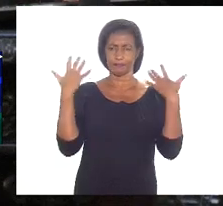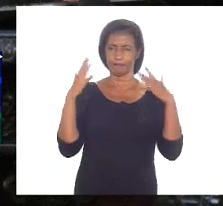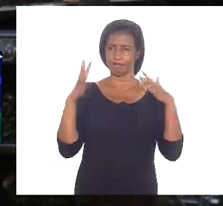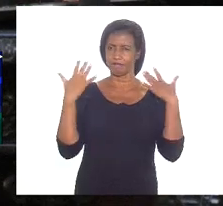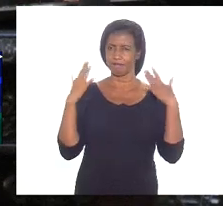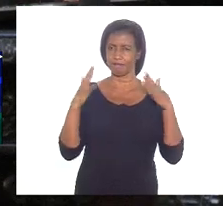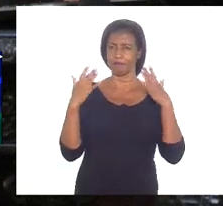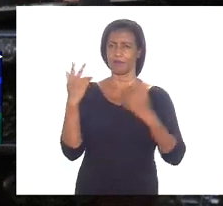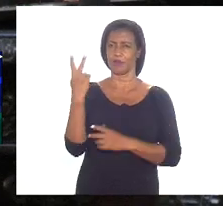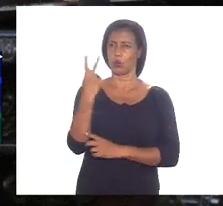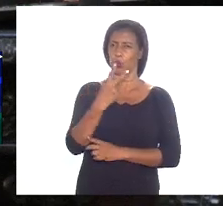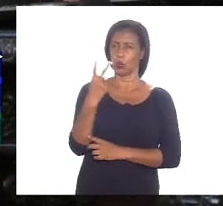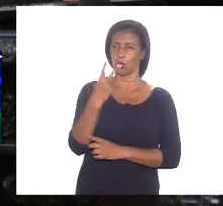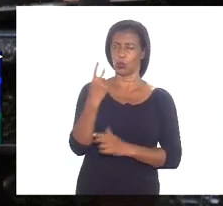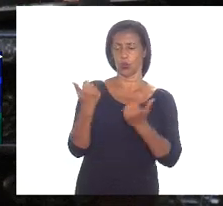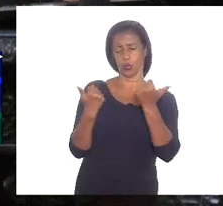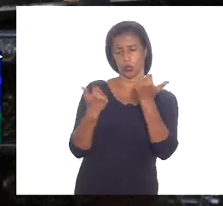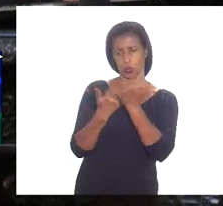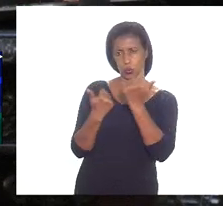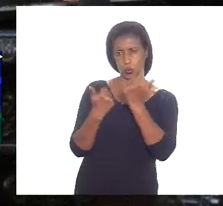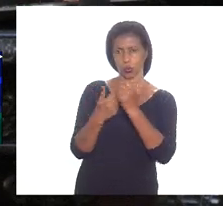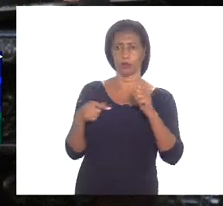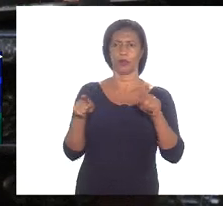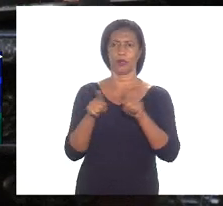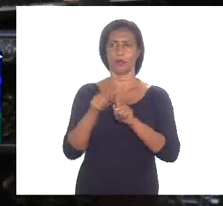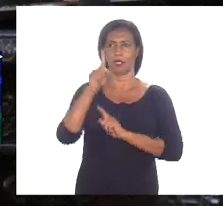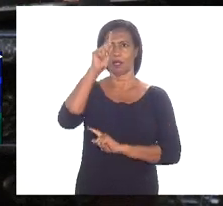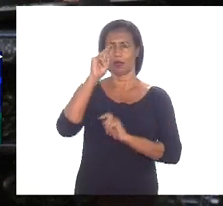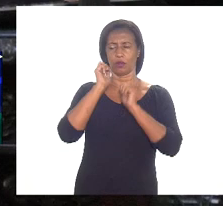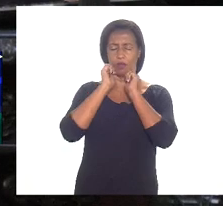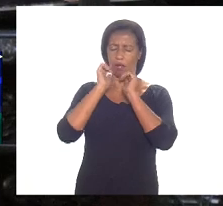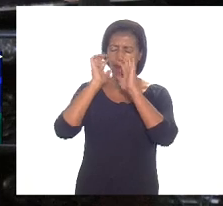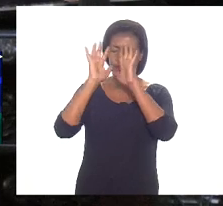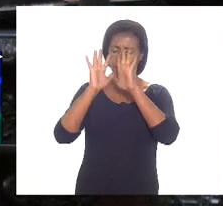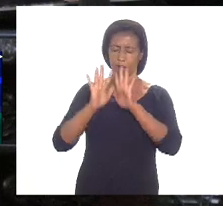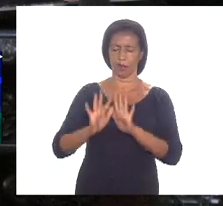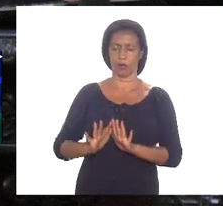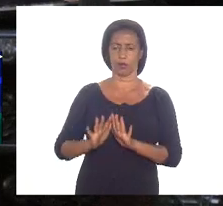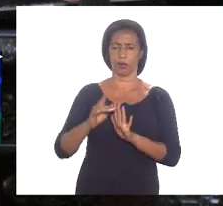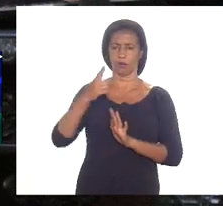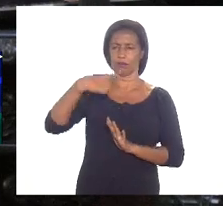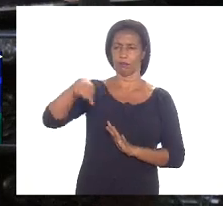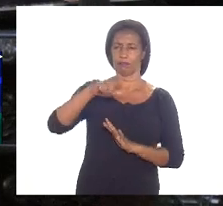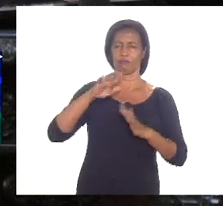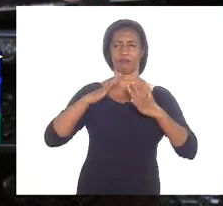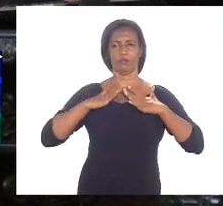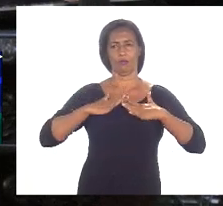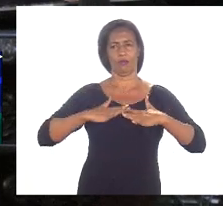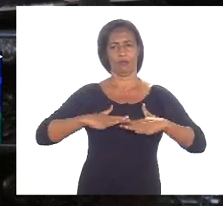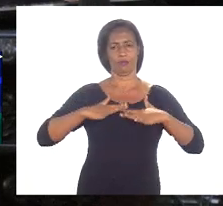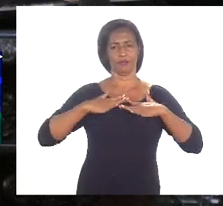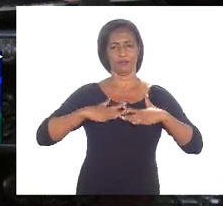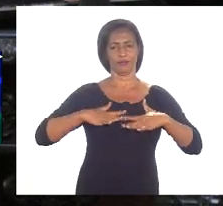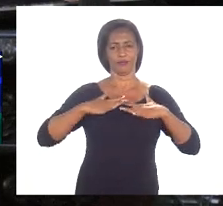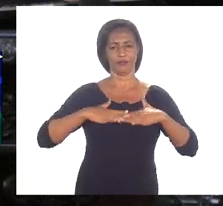dois coisa dois subir ou que Deus possa abençoar que a gente tenha uma tranquilidade